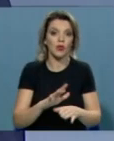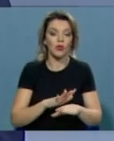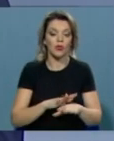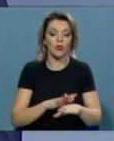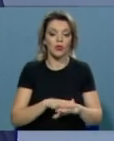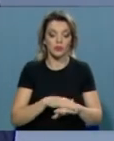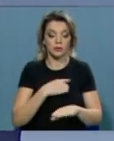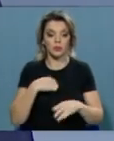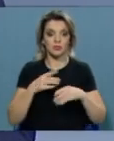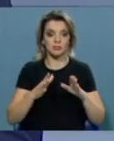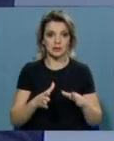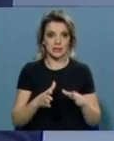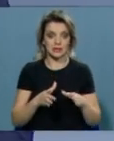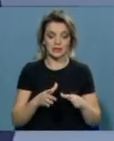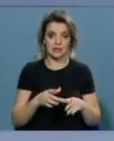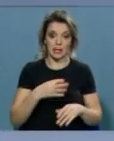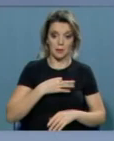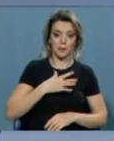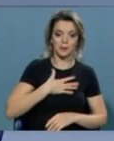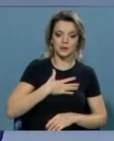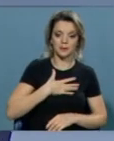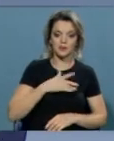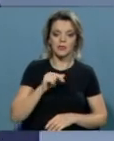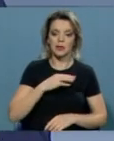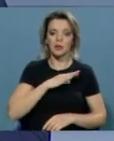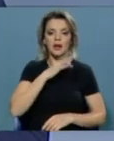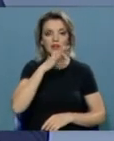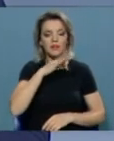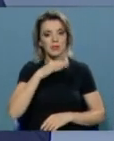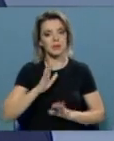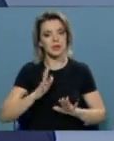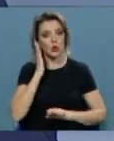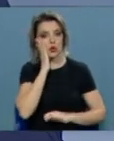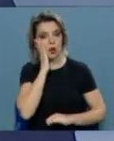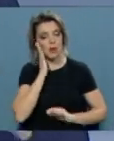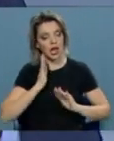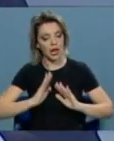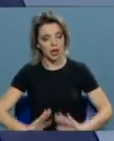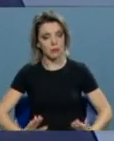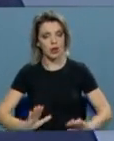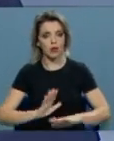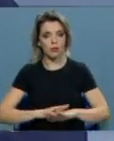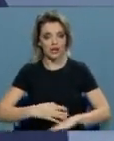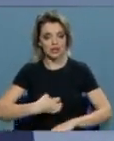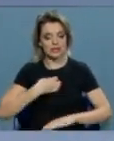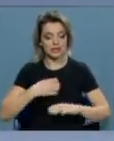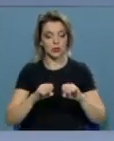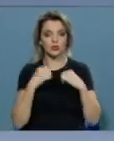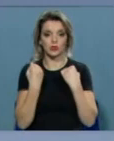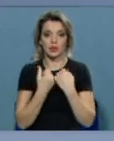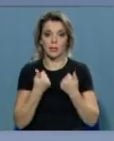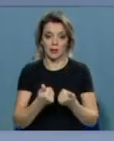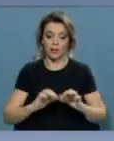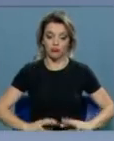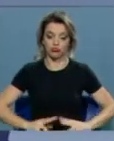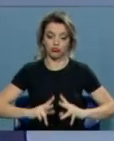não percebemos que querem empresas quero famílias durmam descansadas isso é fundamental termos bem-estar social e para